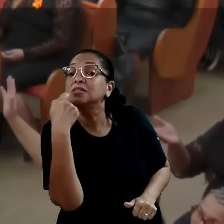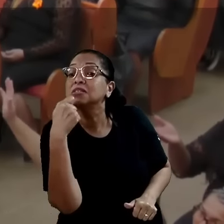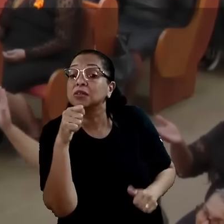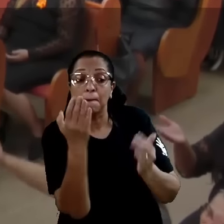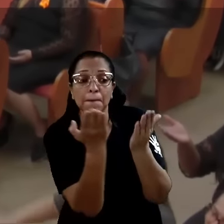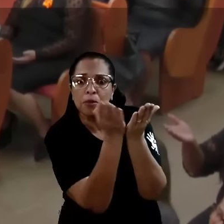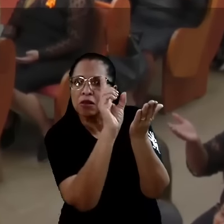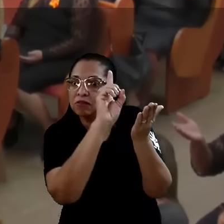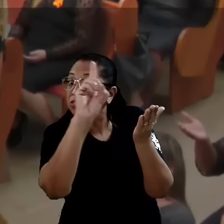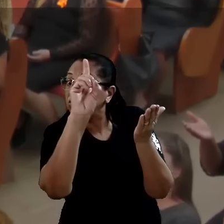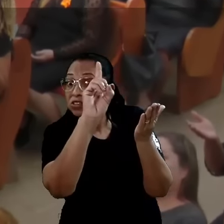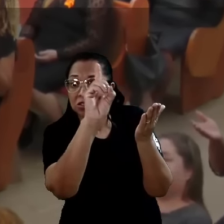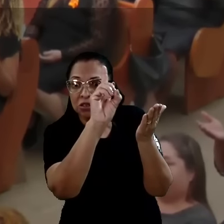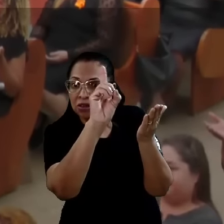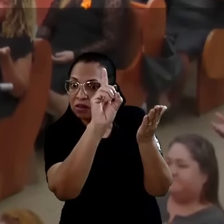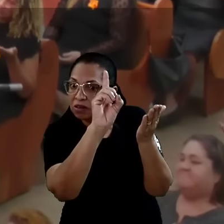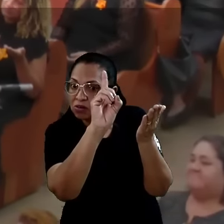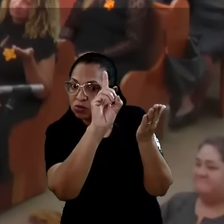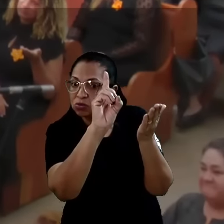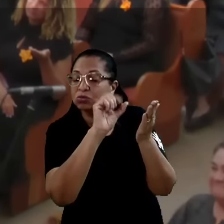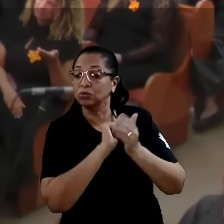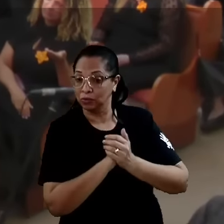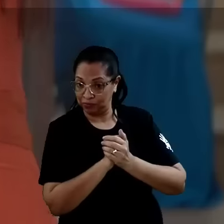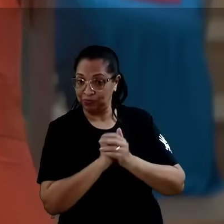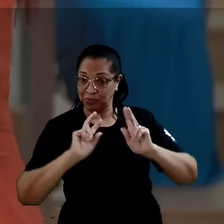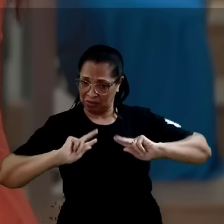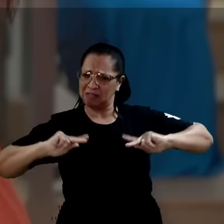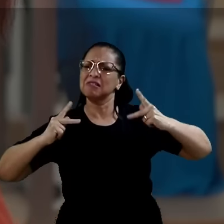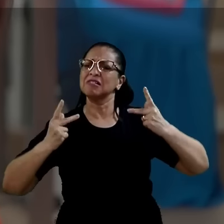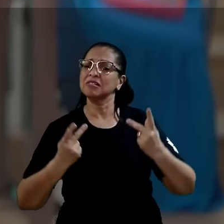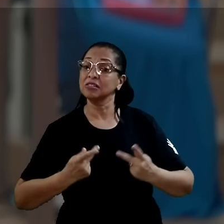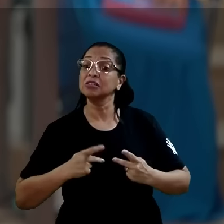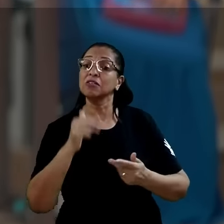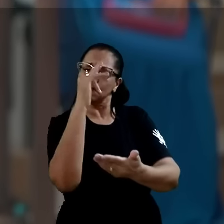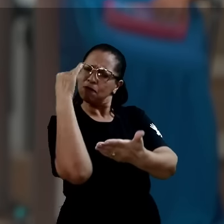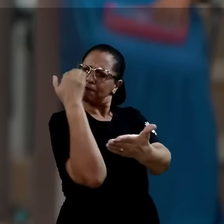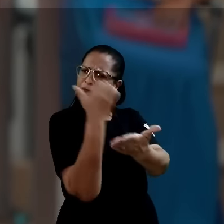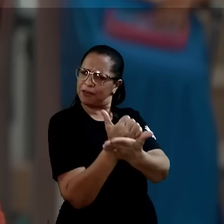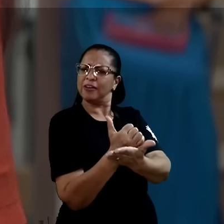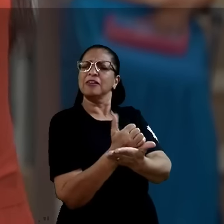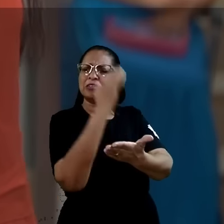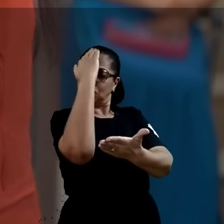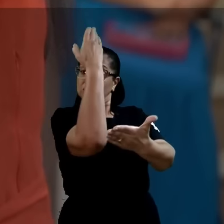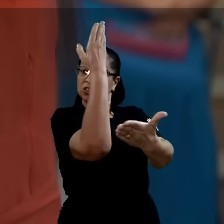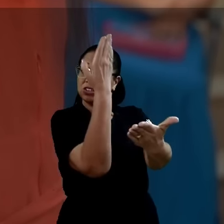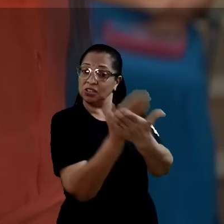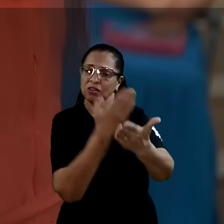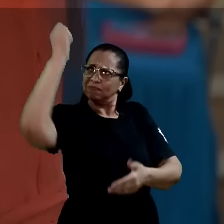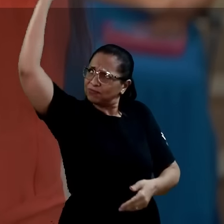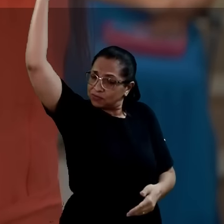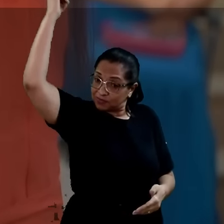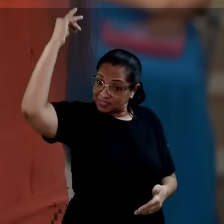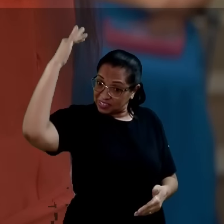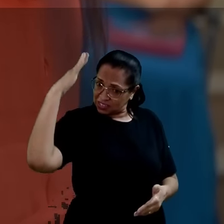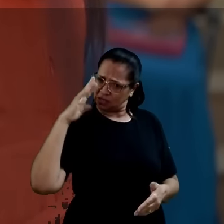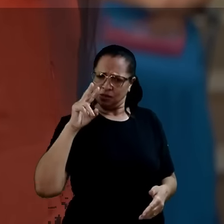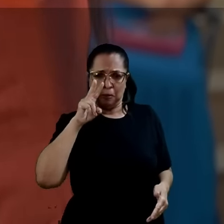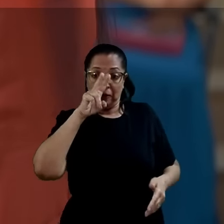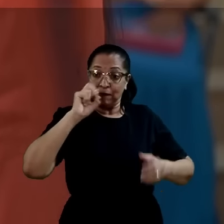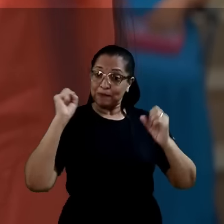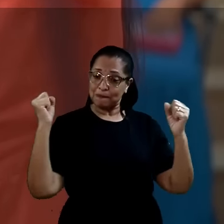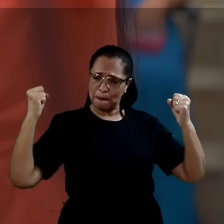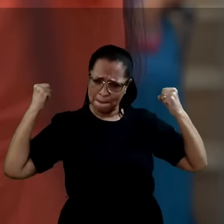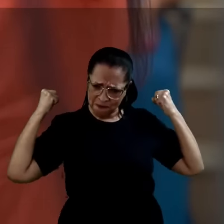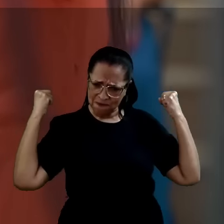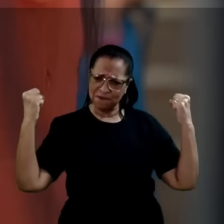aí é um legado de fé é um legado de graça é um legado de força é